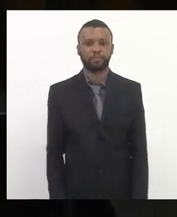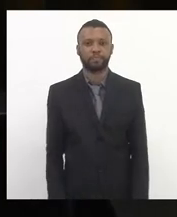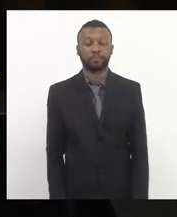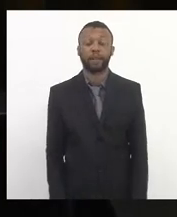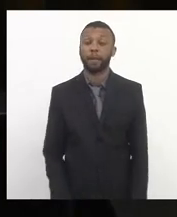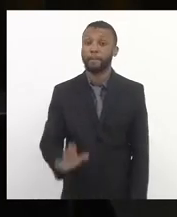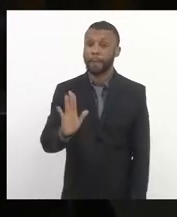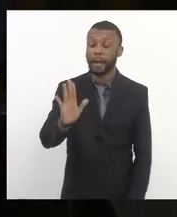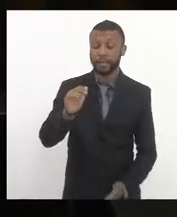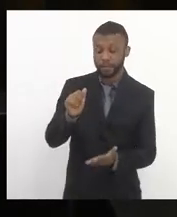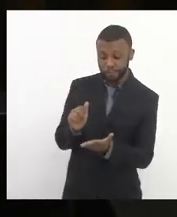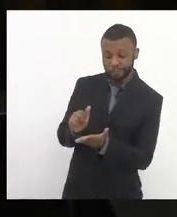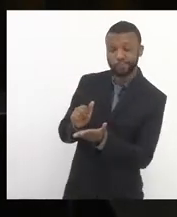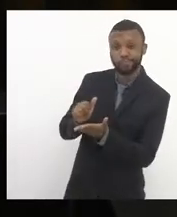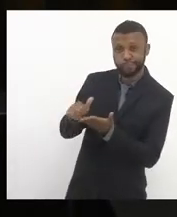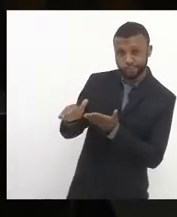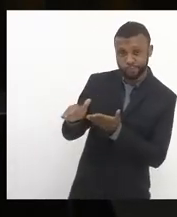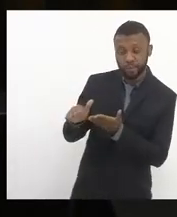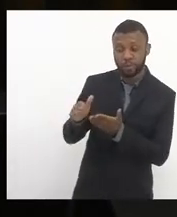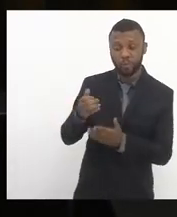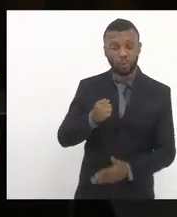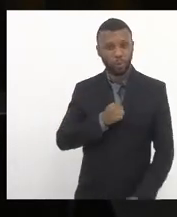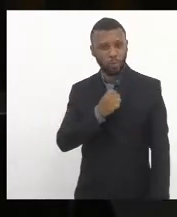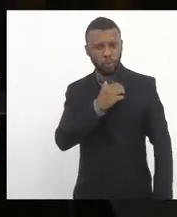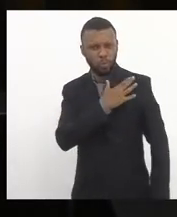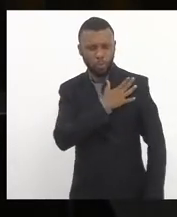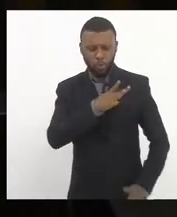exoneração do Coronel Figueiredo